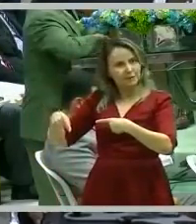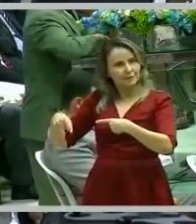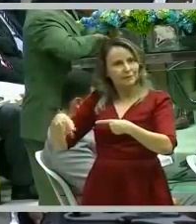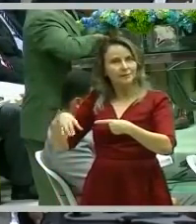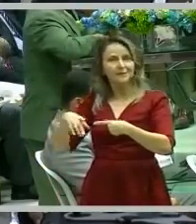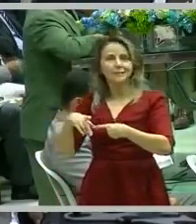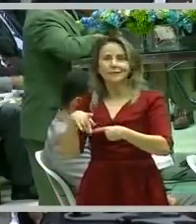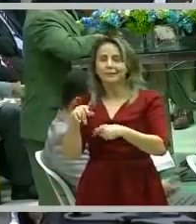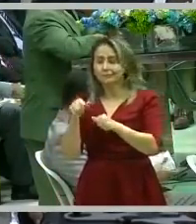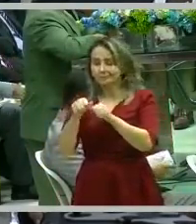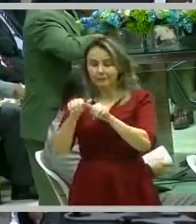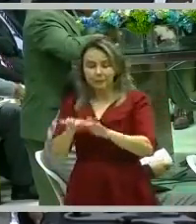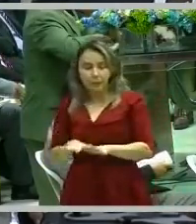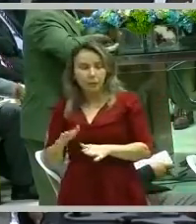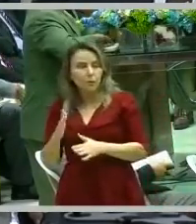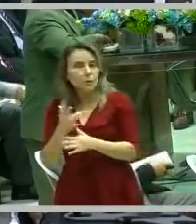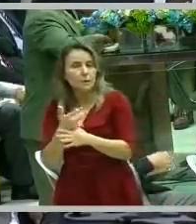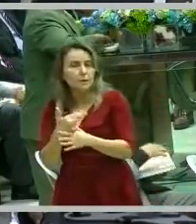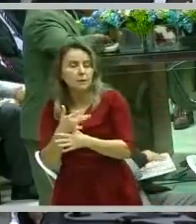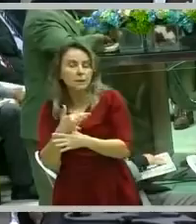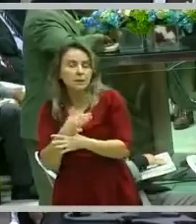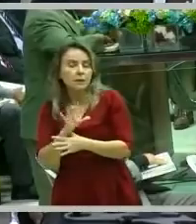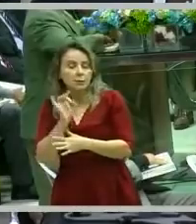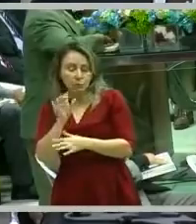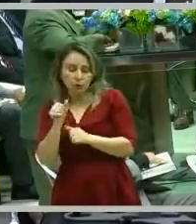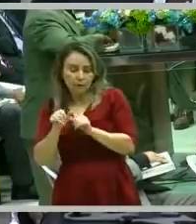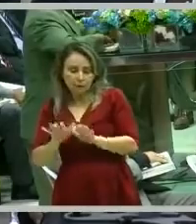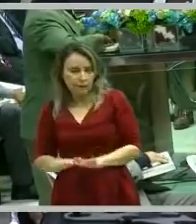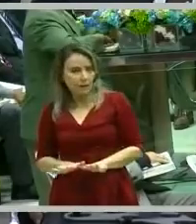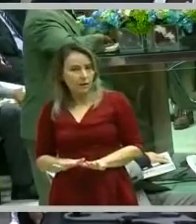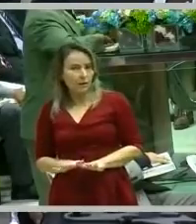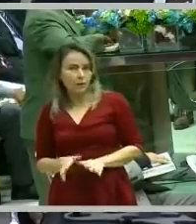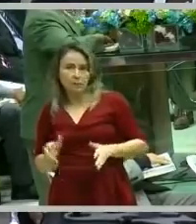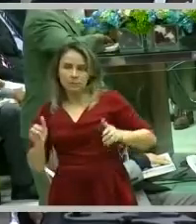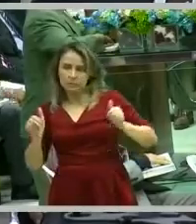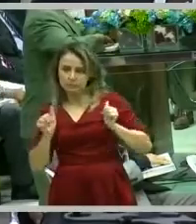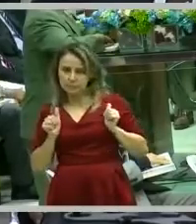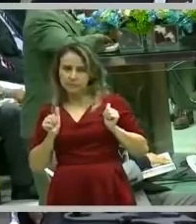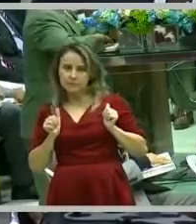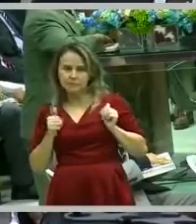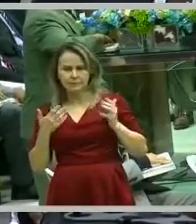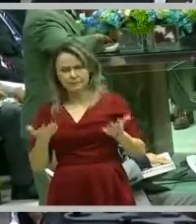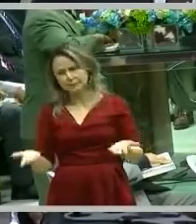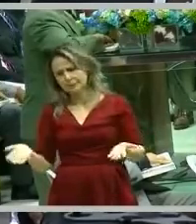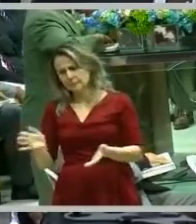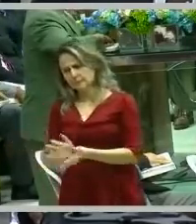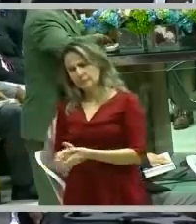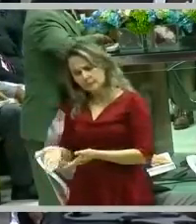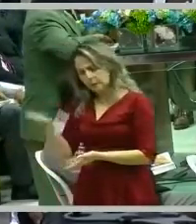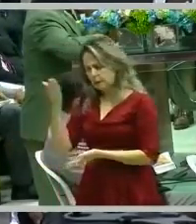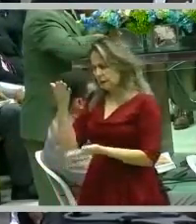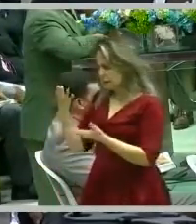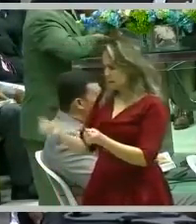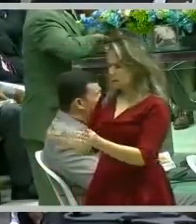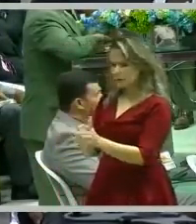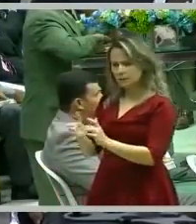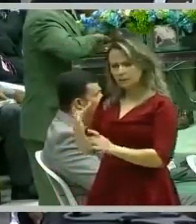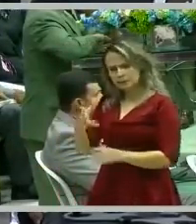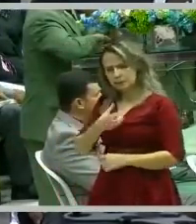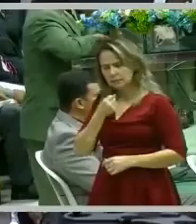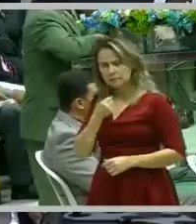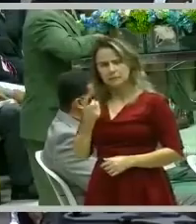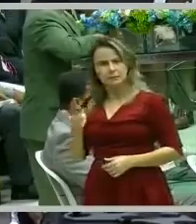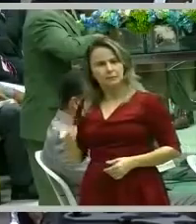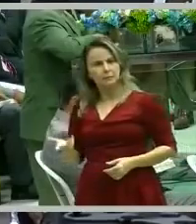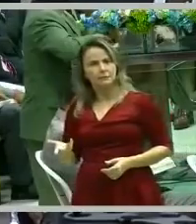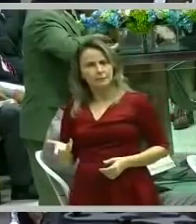assim mesmo, um aqui, outro ali, outro acolá. Agora, falando mal do batismo com o Espírito Santo, homem, vai aceitar Jesus como Salvador. Não